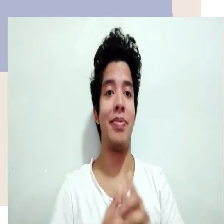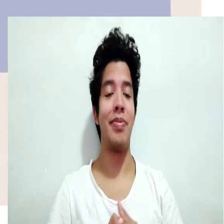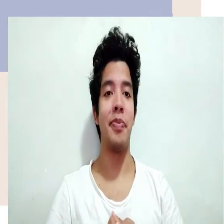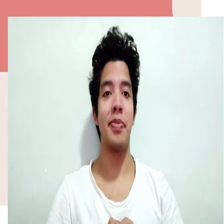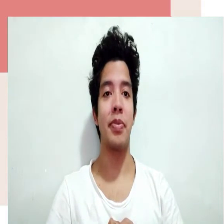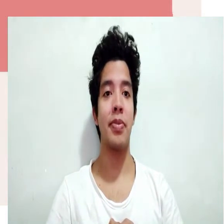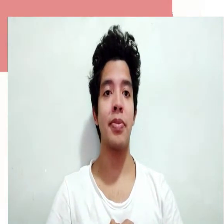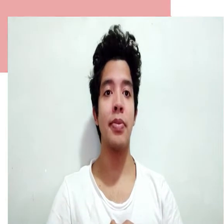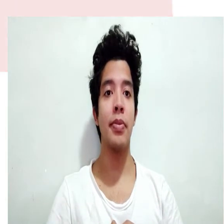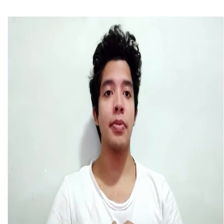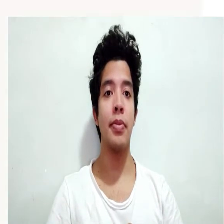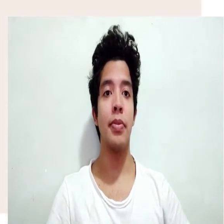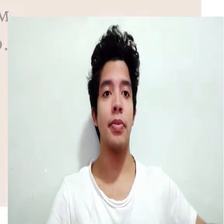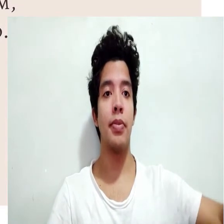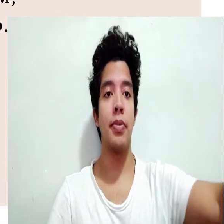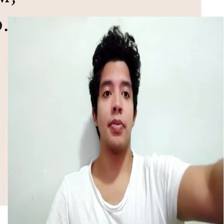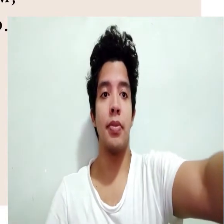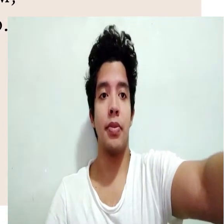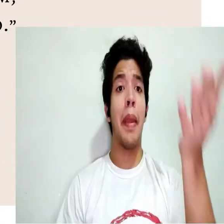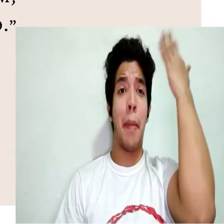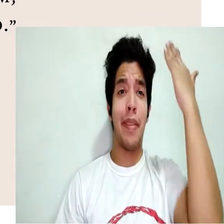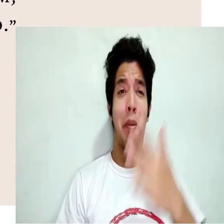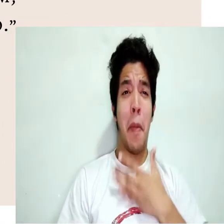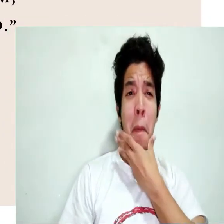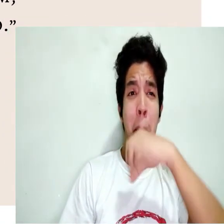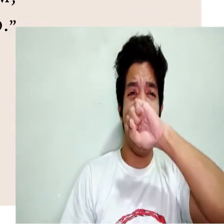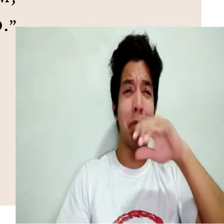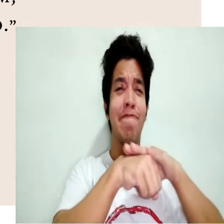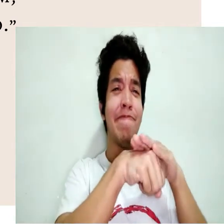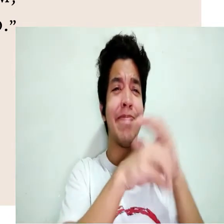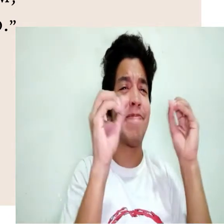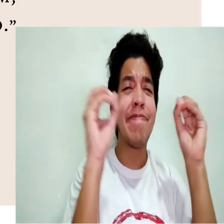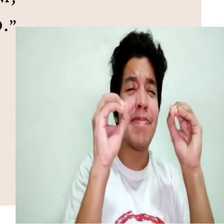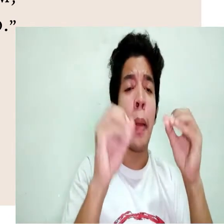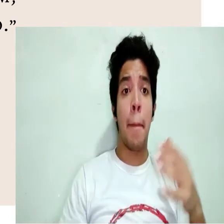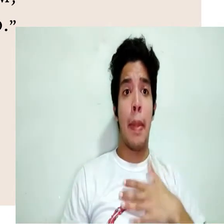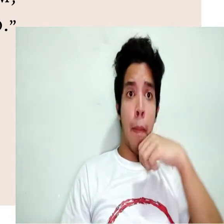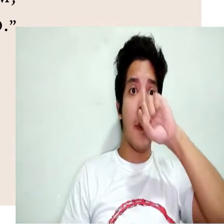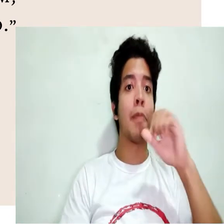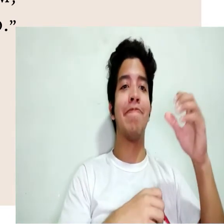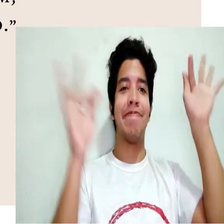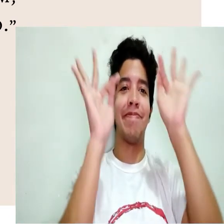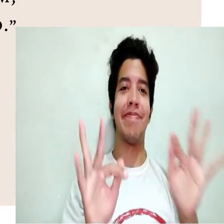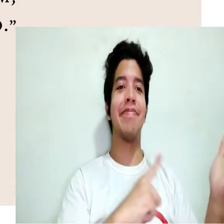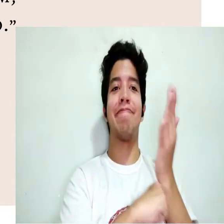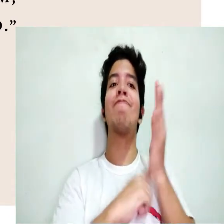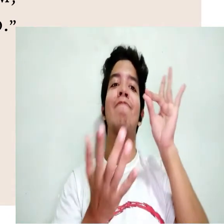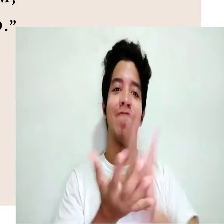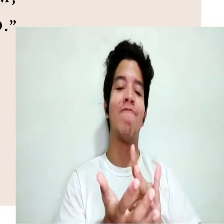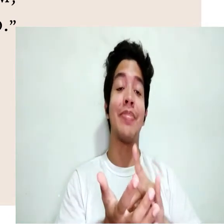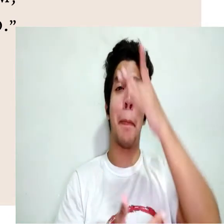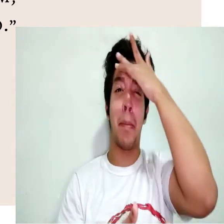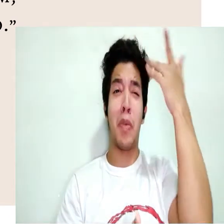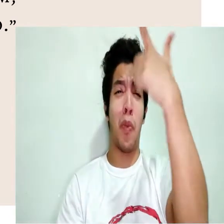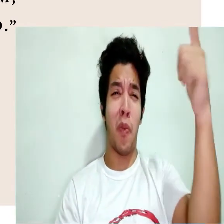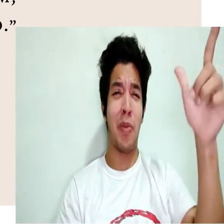Até a minha mãe fala. É isso aí. Meu pai no começo ficou sem falar comigo. Minha mãe achou super legal. Minha mãe me apoiou em tudo,